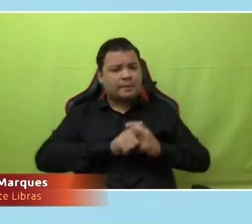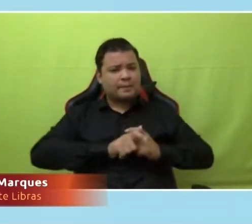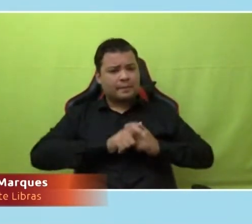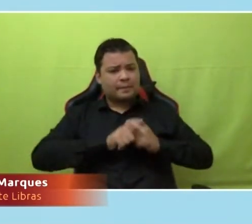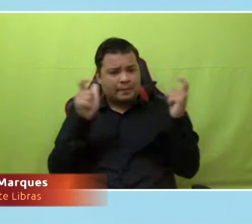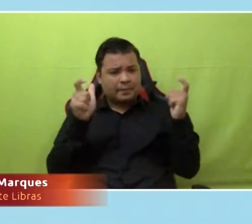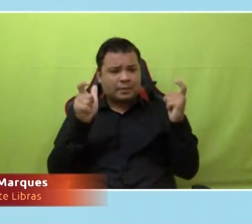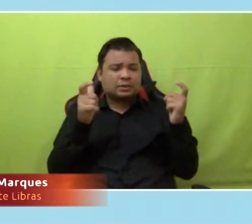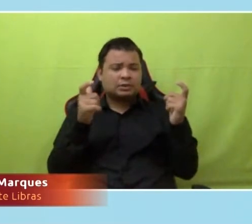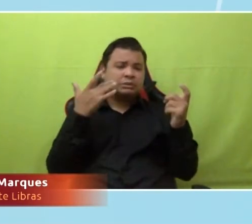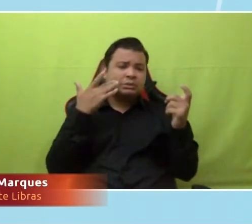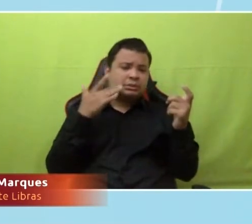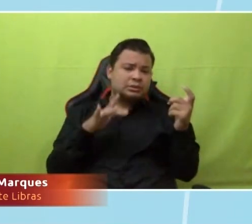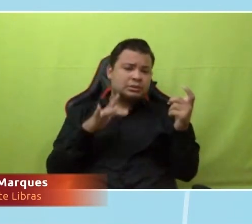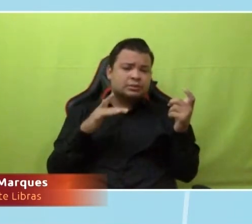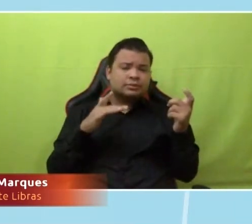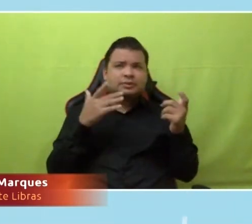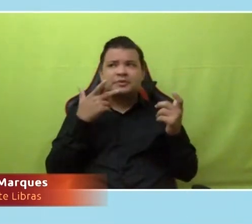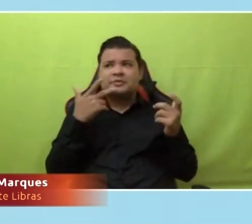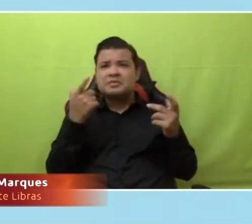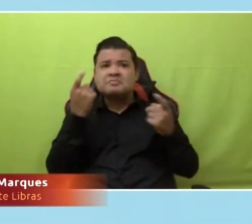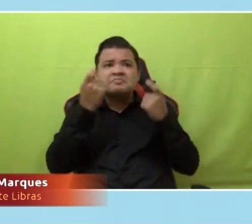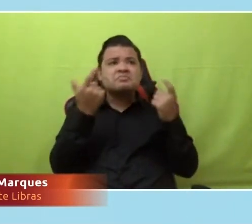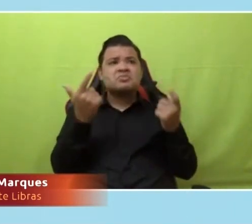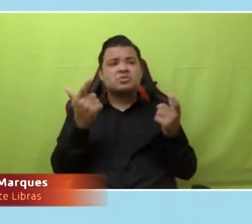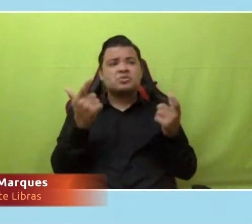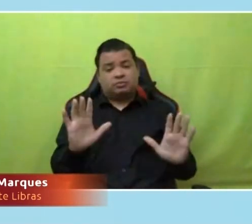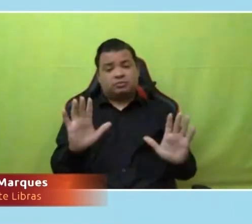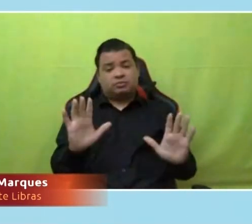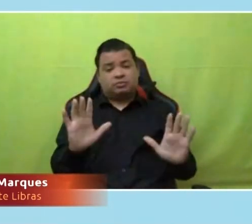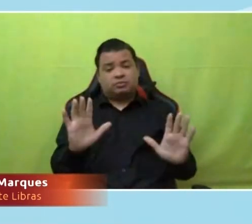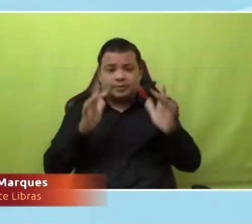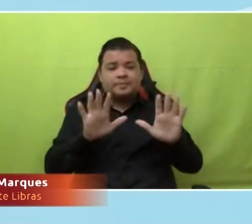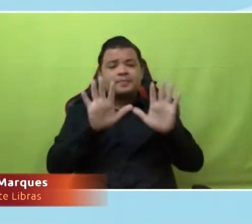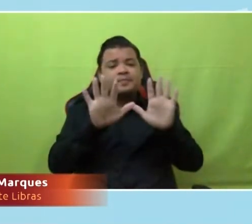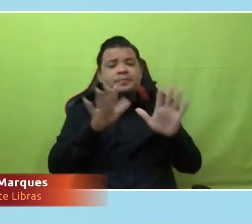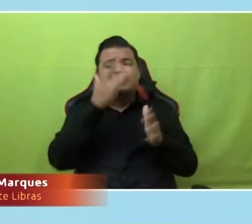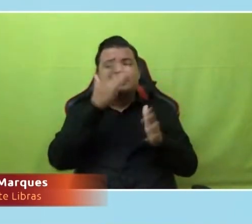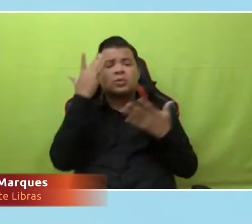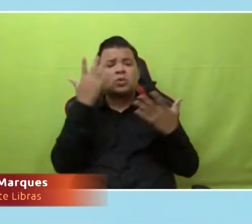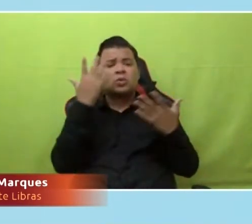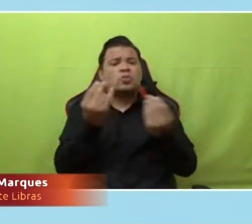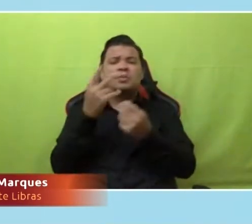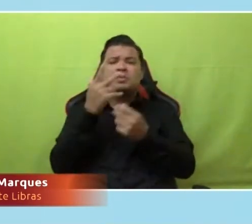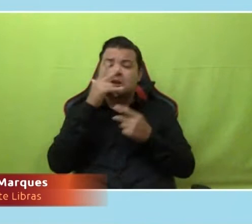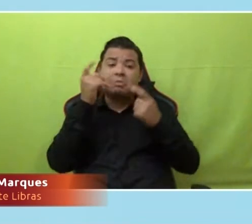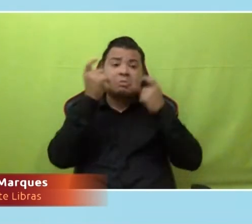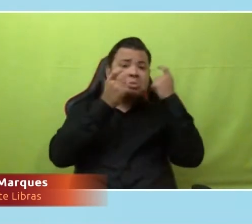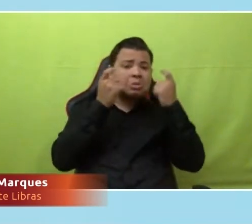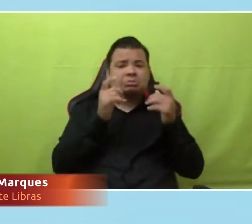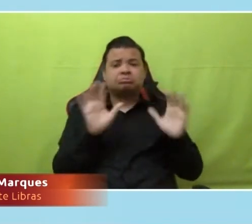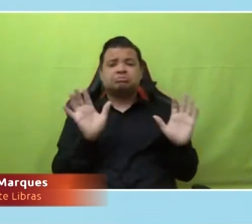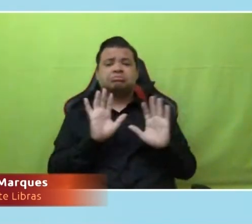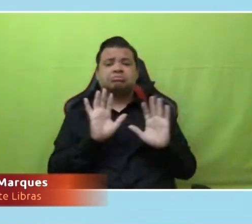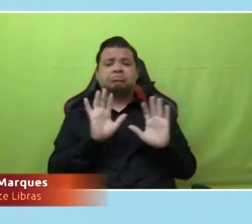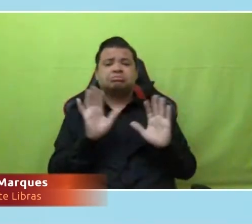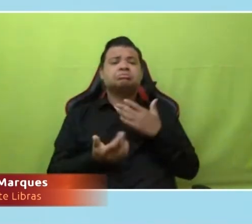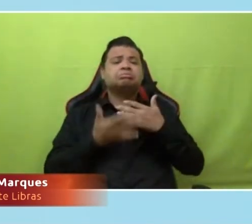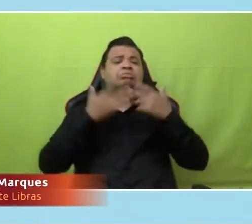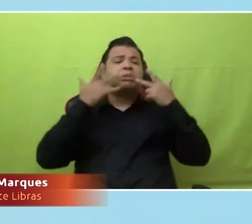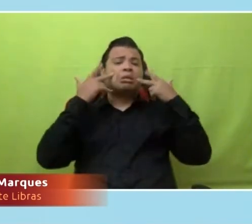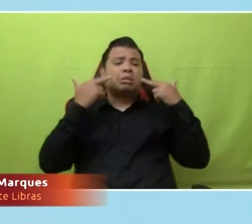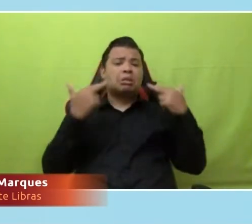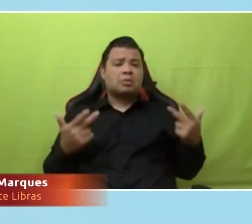não sei se poderia dizer despreocupação, não sei nem se essa é a palavra, mas assim, às vezes as pessoas deixaram de se preocupar tanto com a dengue, de buscar